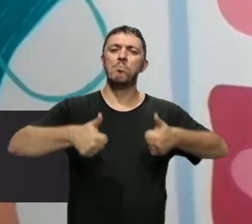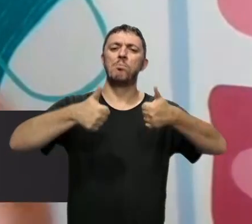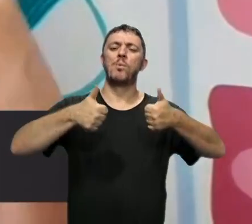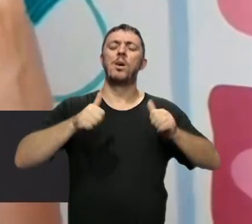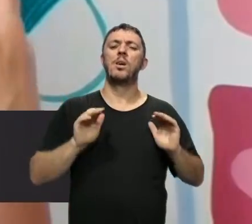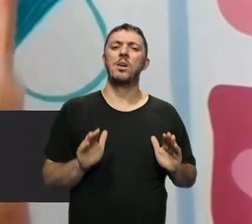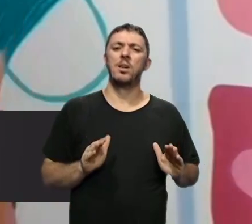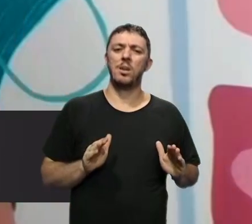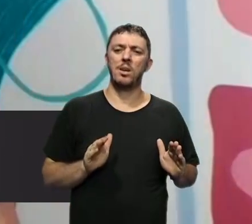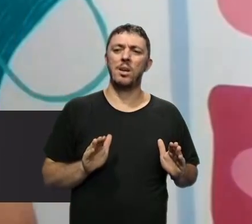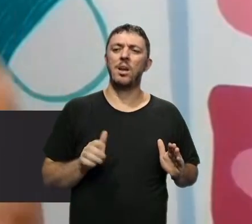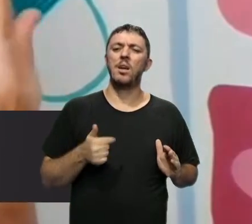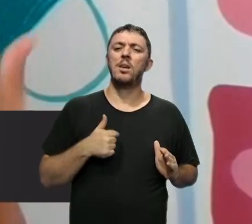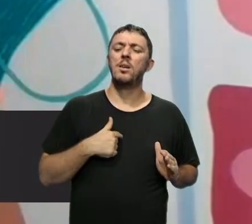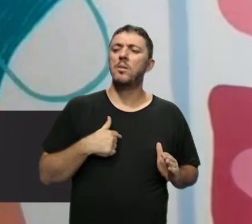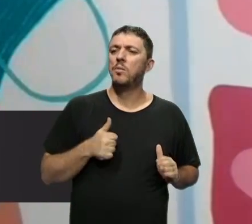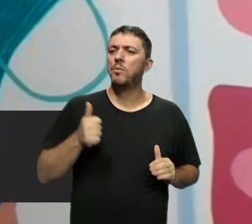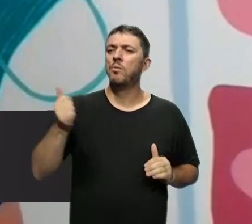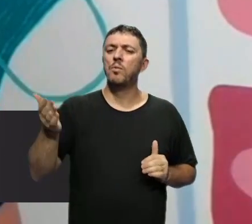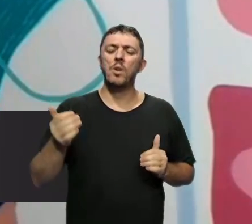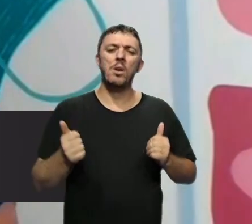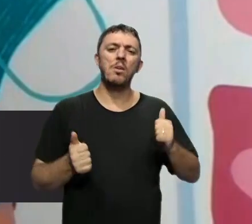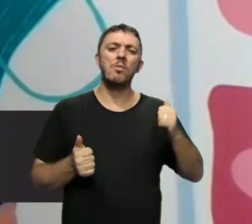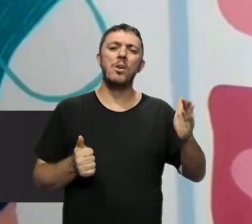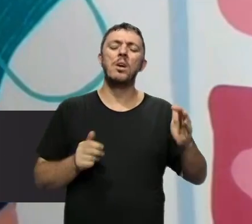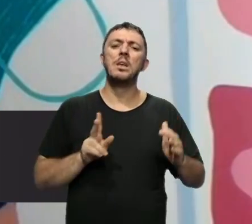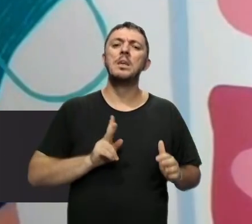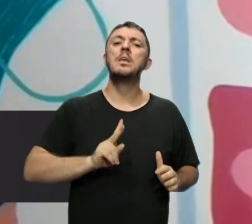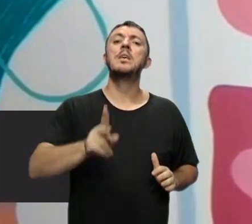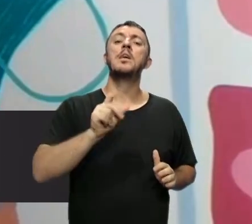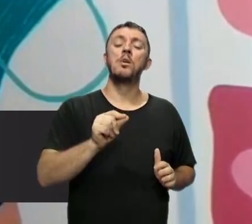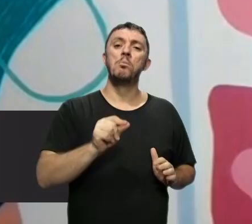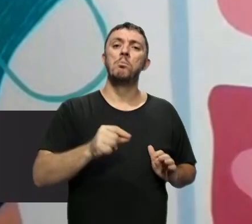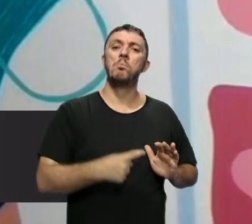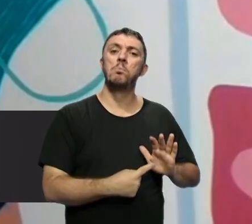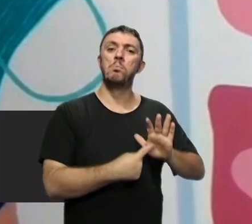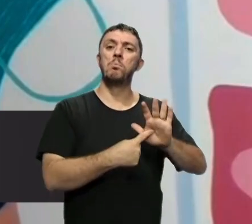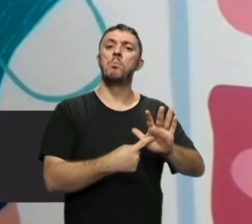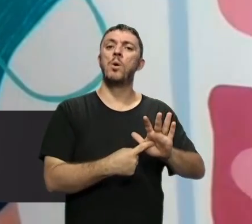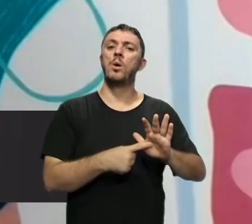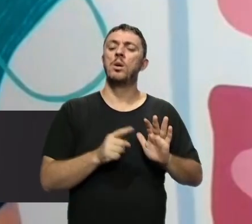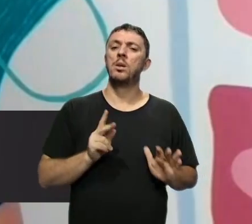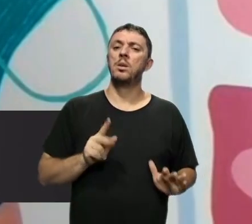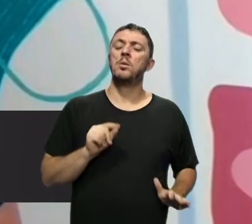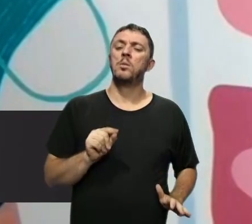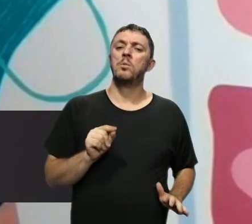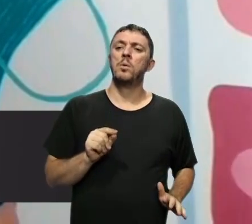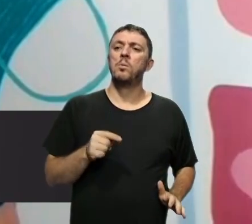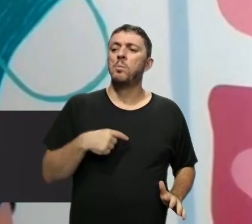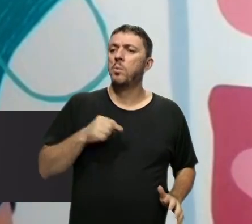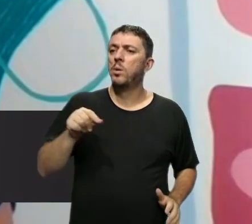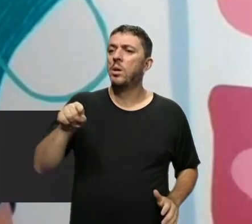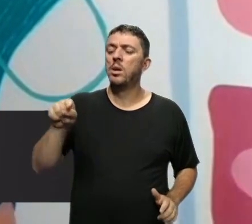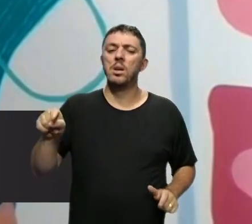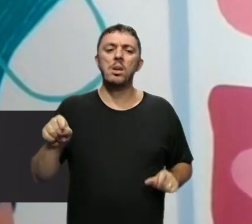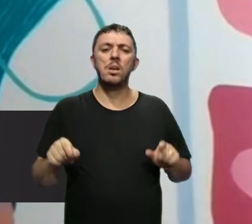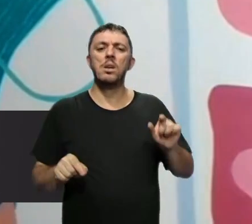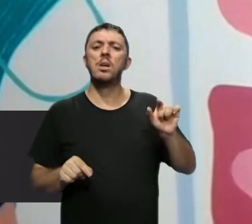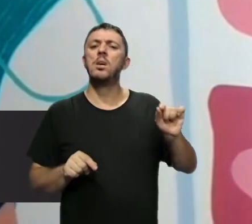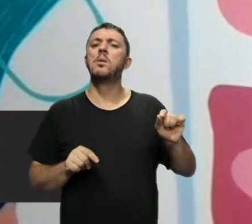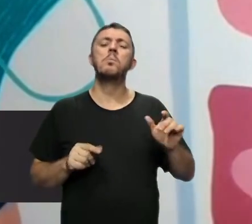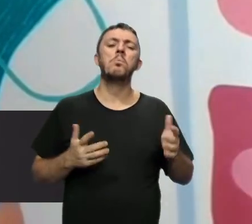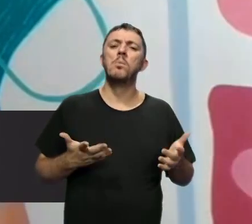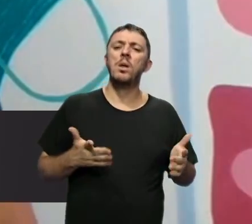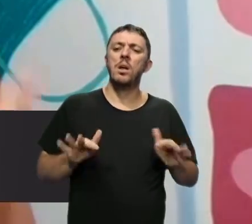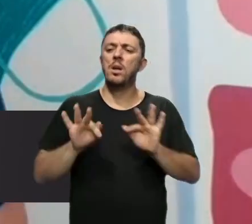lado de fora, as minhas documentações sempre revelaram muito o que é que está aprendendo ali. As famílias, toda a